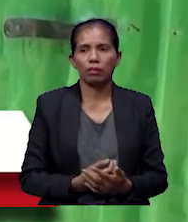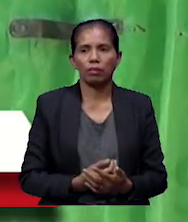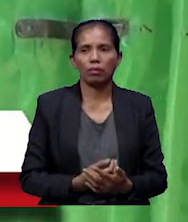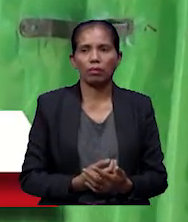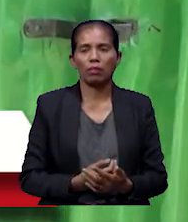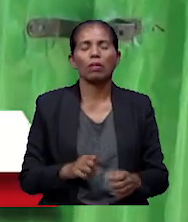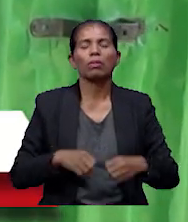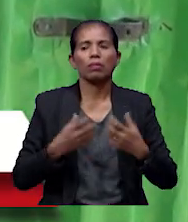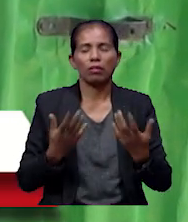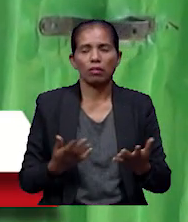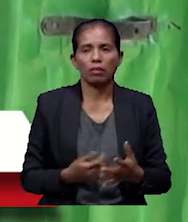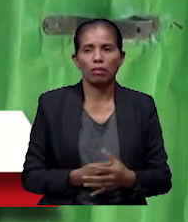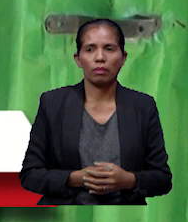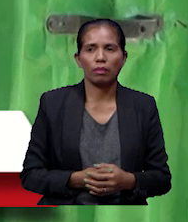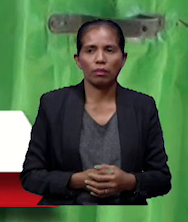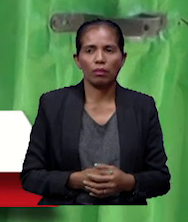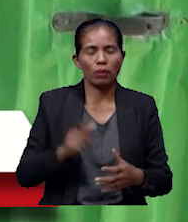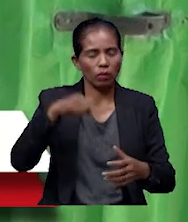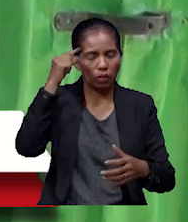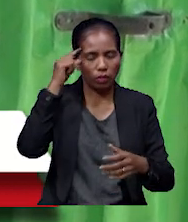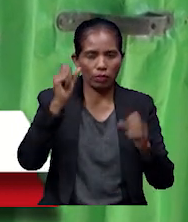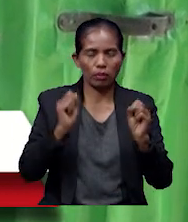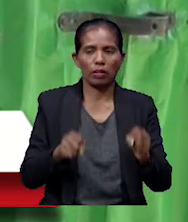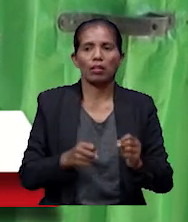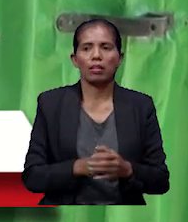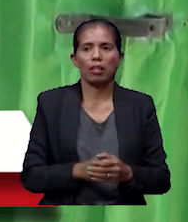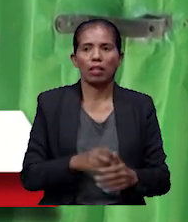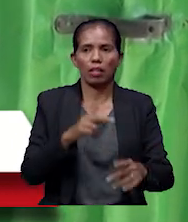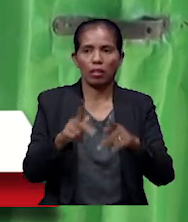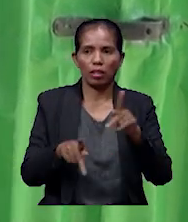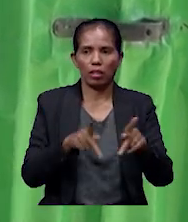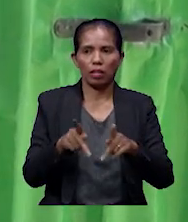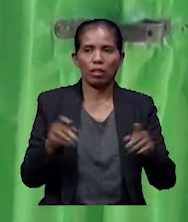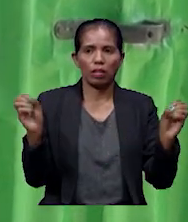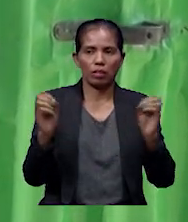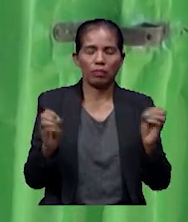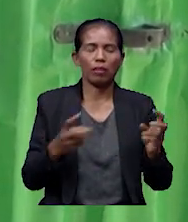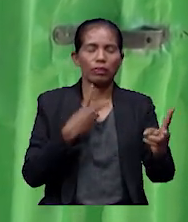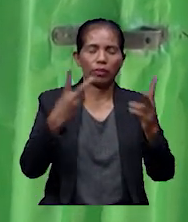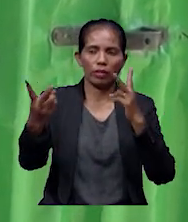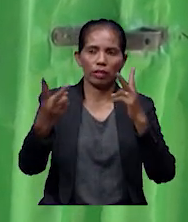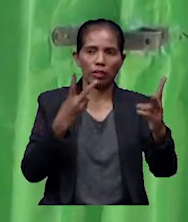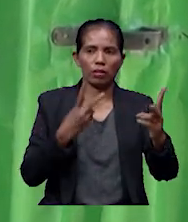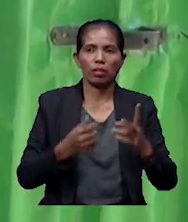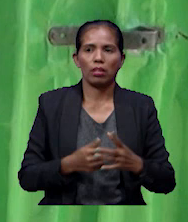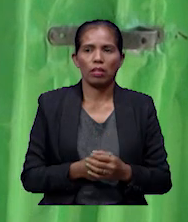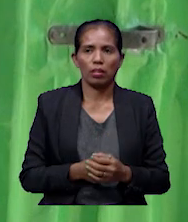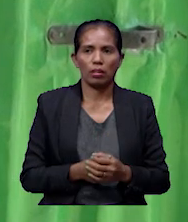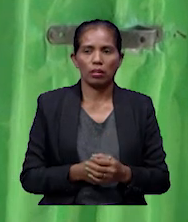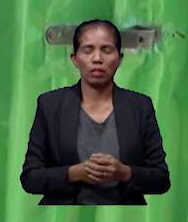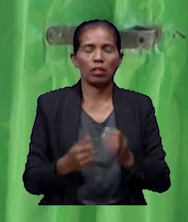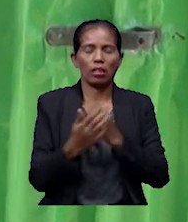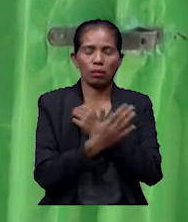musa musa ba, gubernur tu ni, emas ini mal lahalo biaya masinnya, rai beli